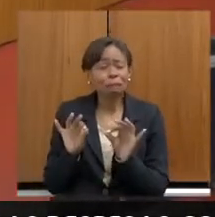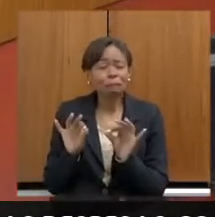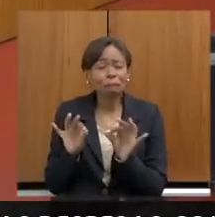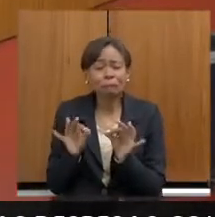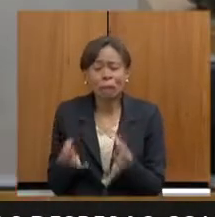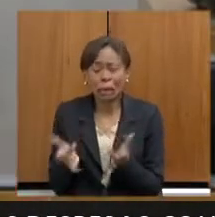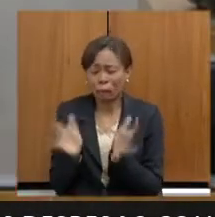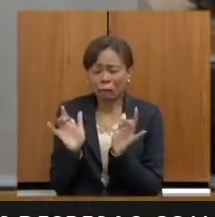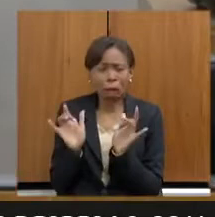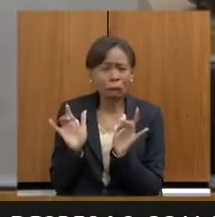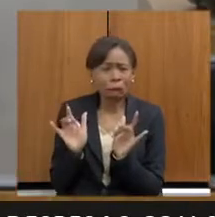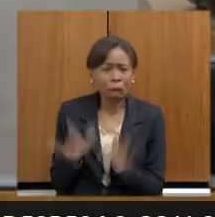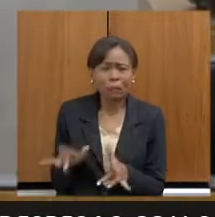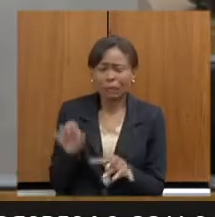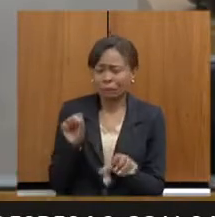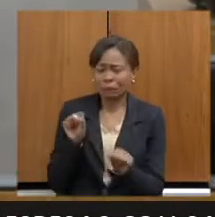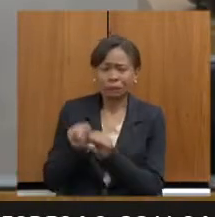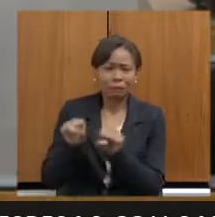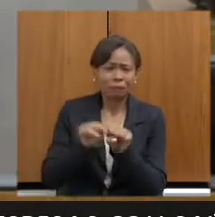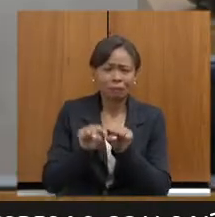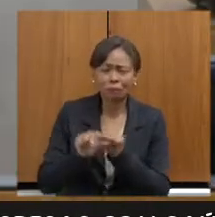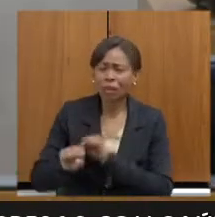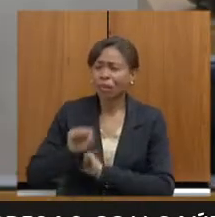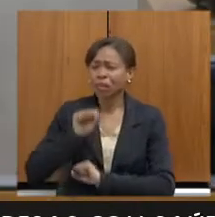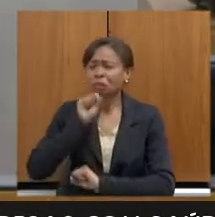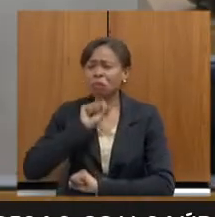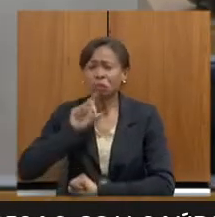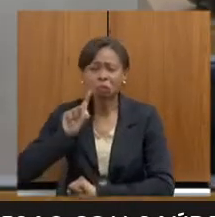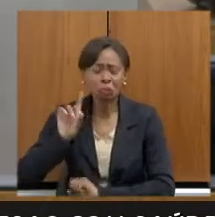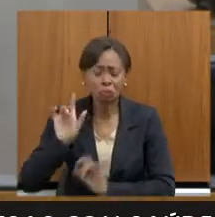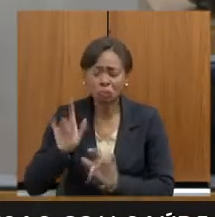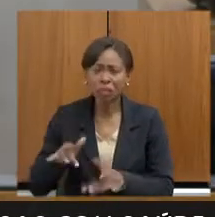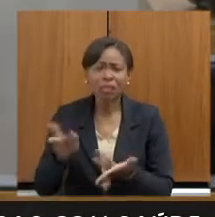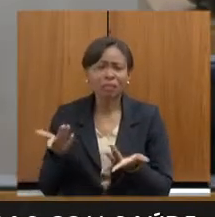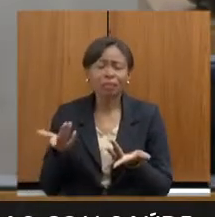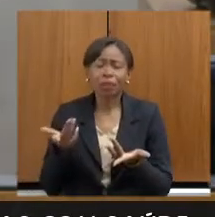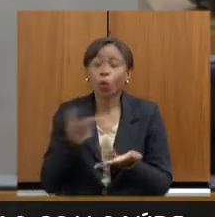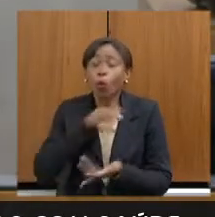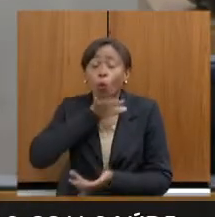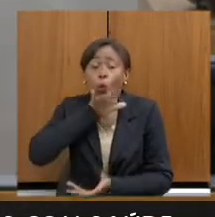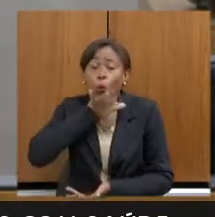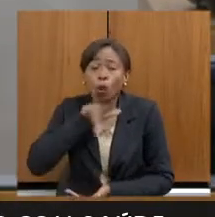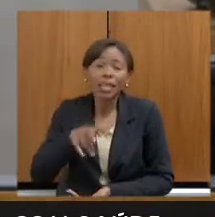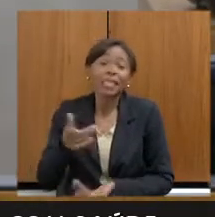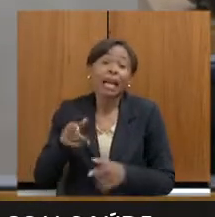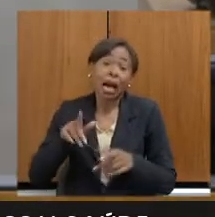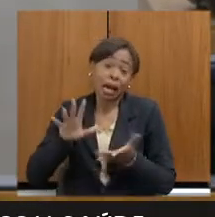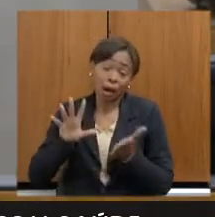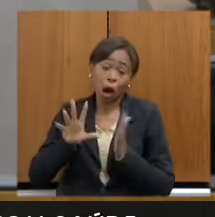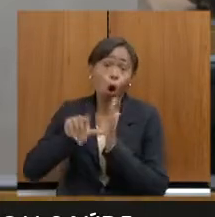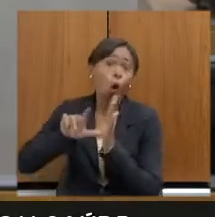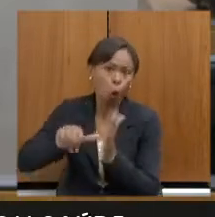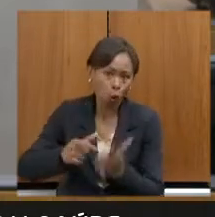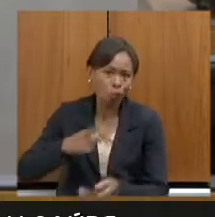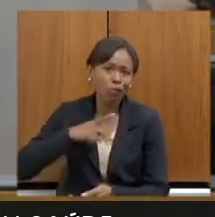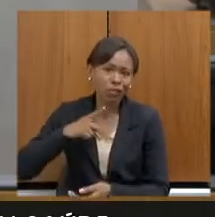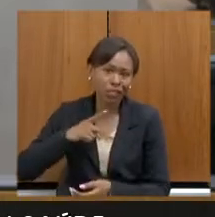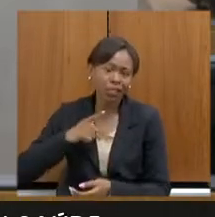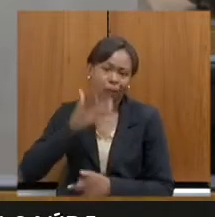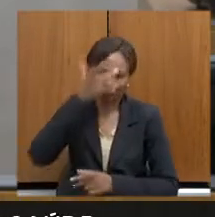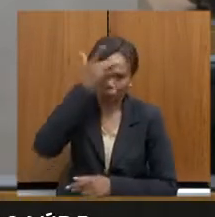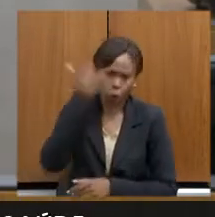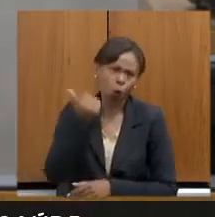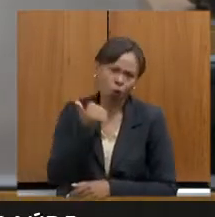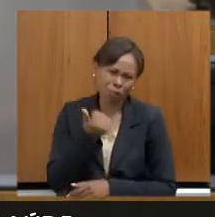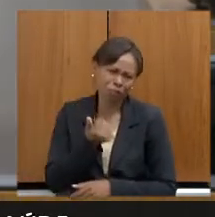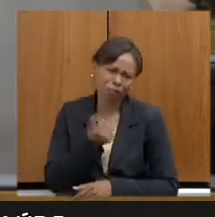absolutamente abandonados sucateado assaltado né por vândalos e eu acredito